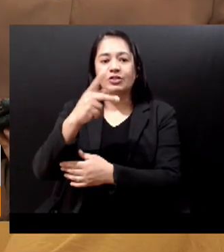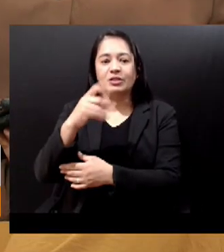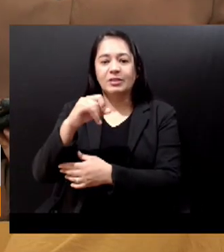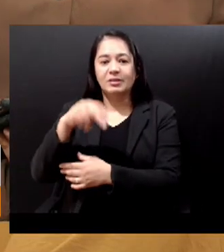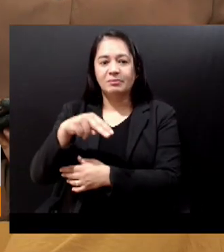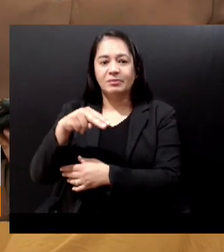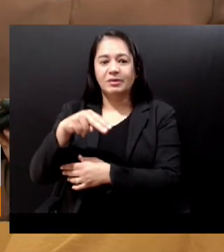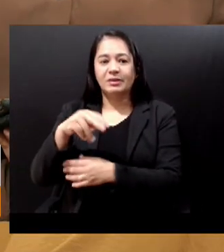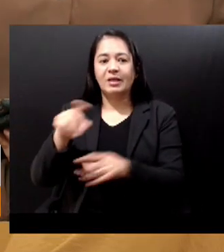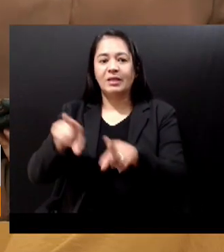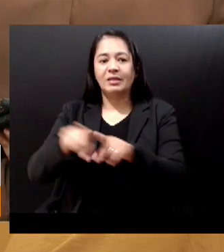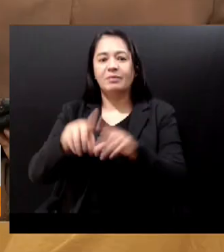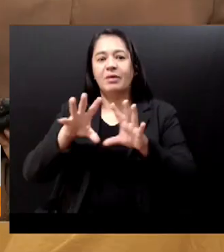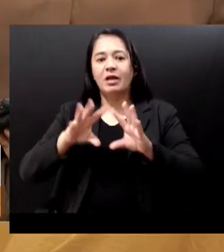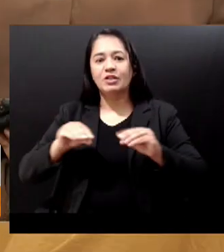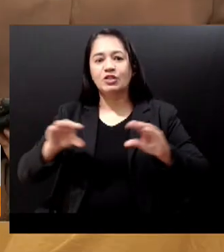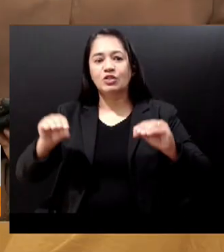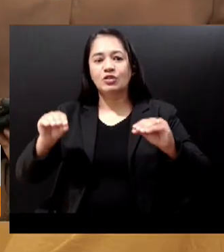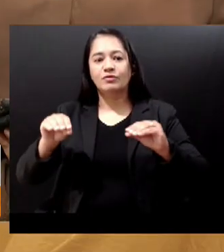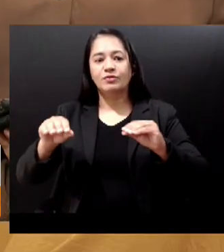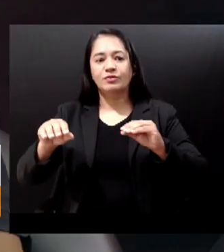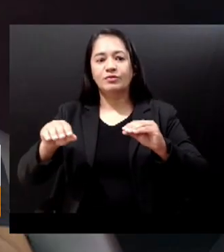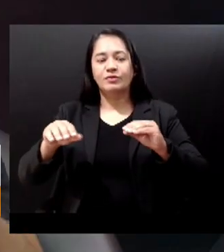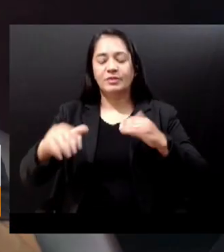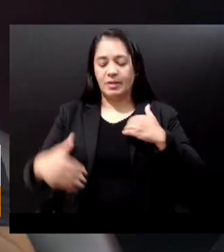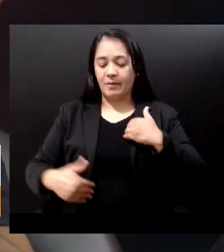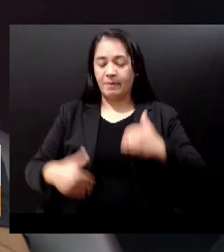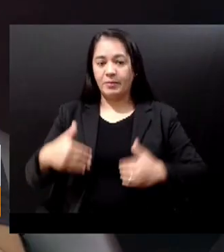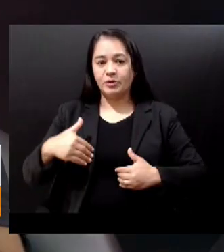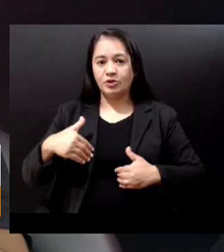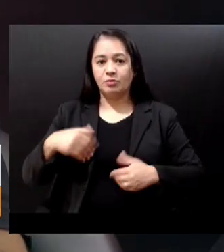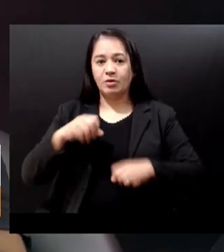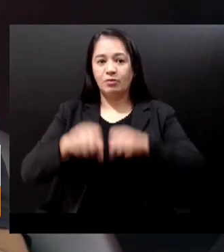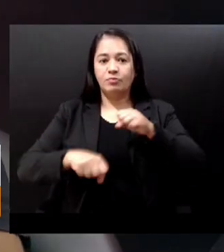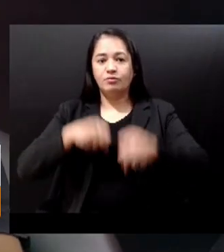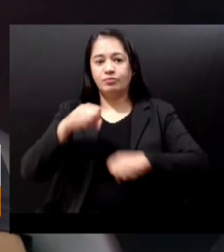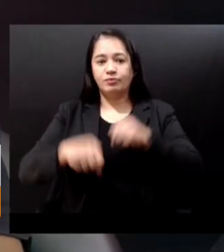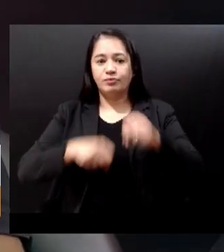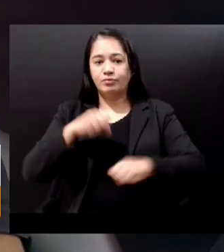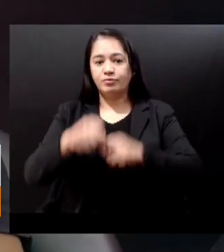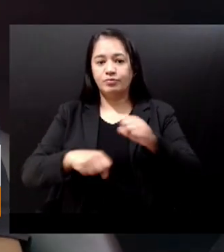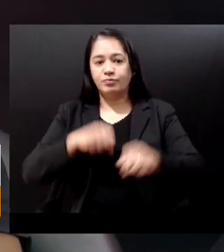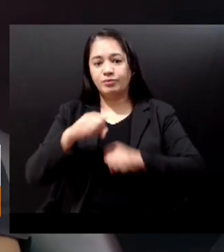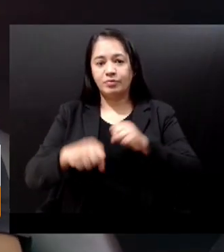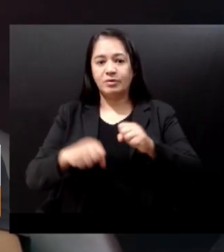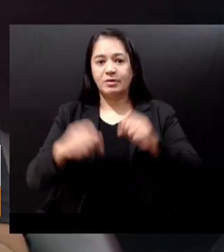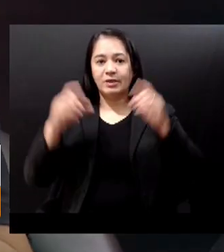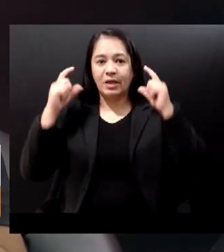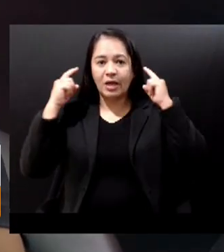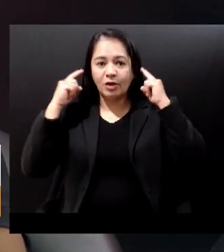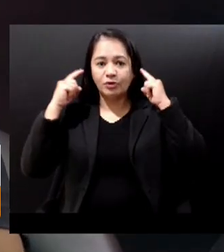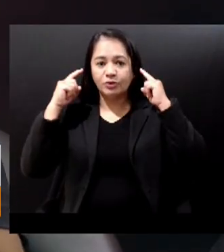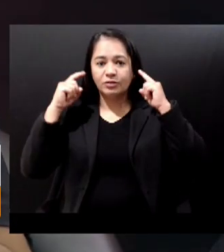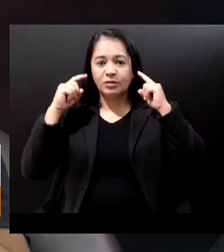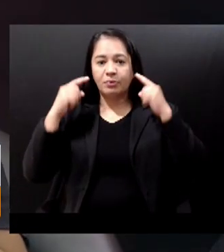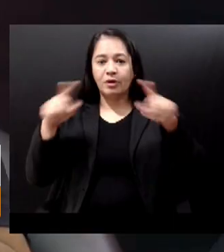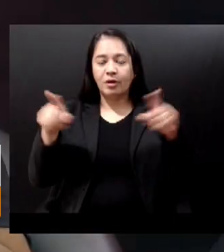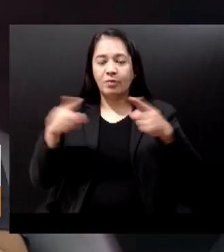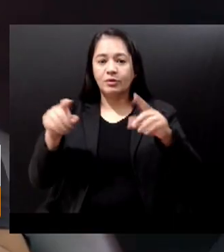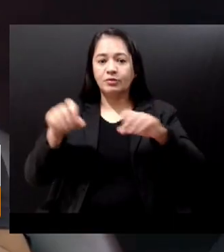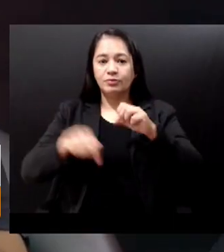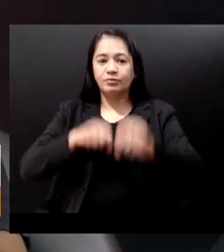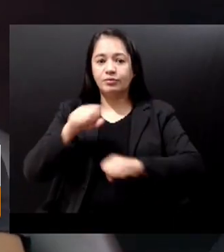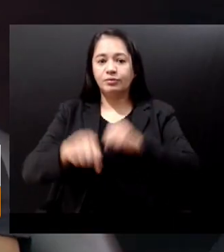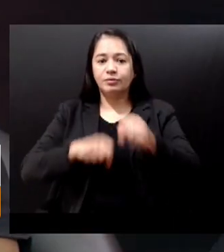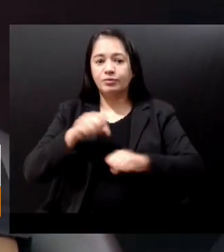Então você mexe com o físico, que você está pedalando, você mexe com a audição, que você está ouvindo a música alta, e Uhum. você tem a luz baixa, ou às